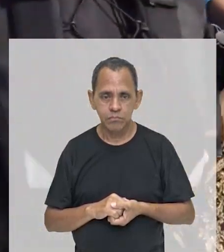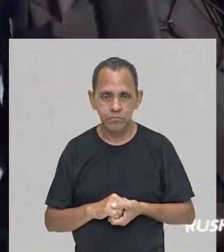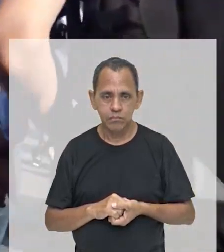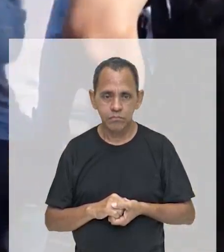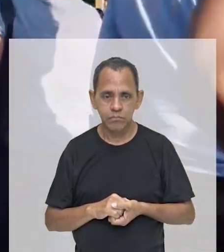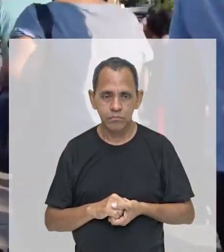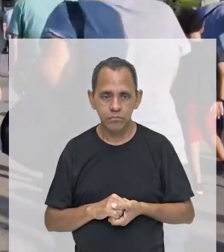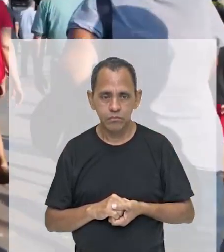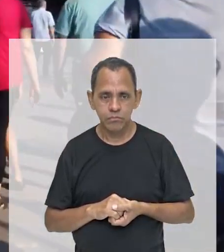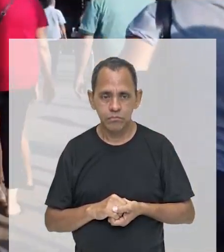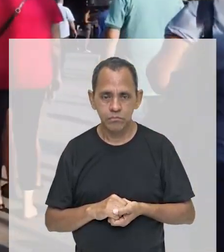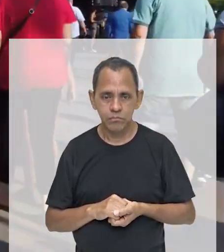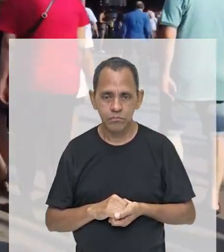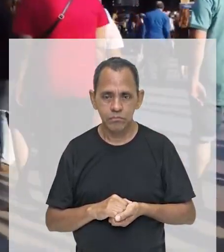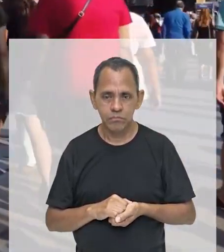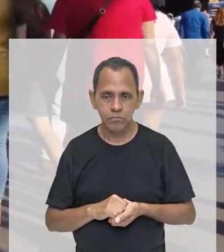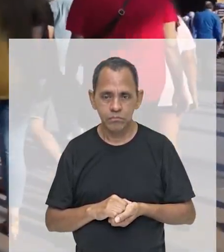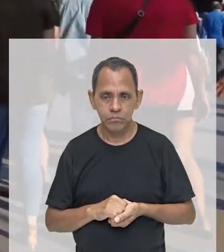Max.